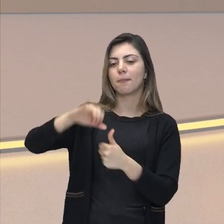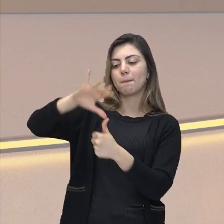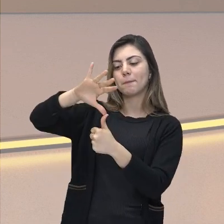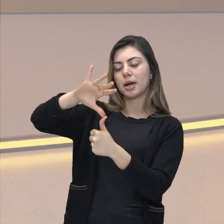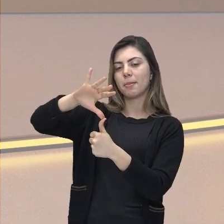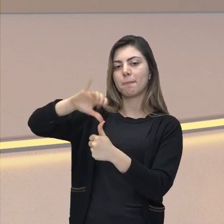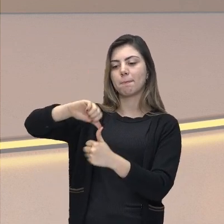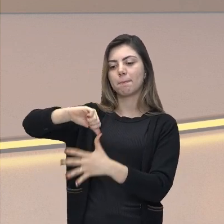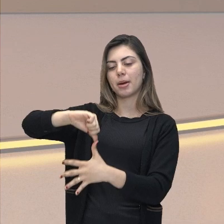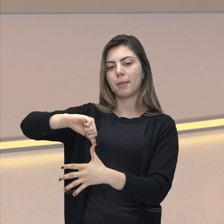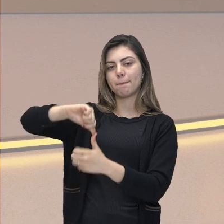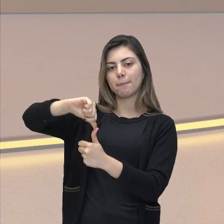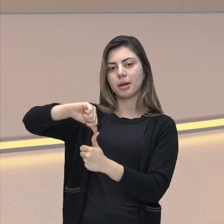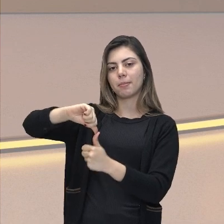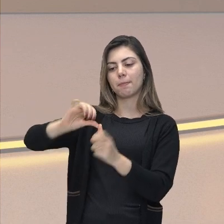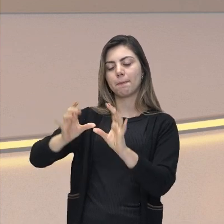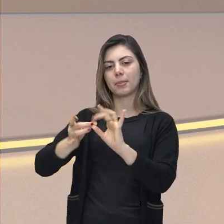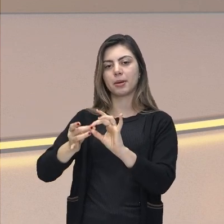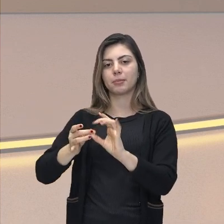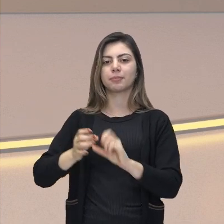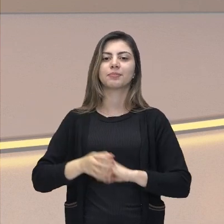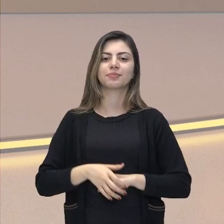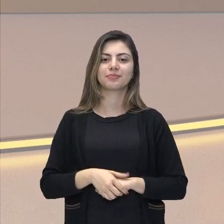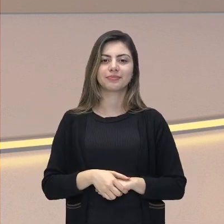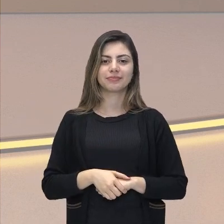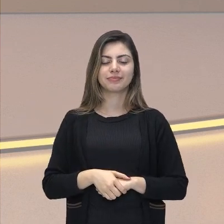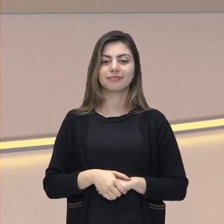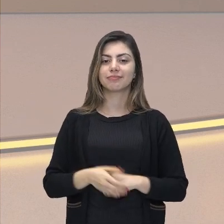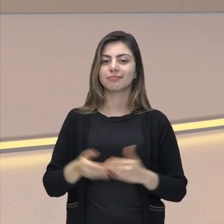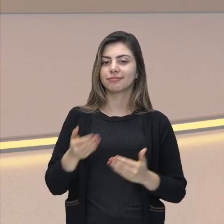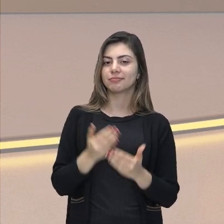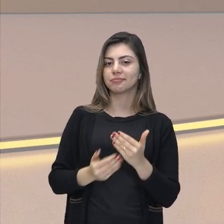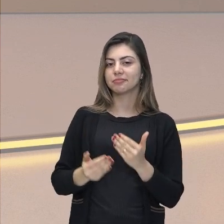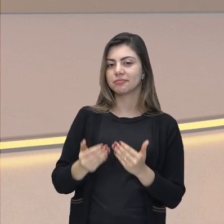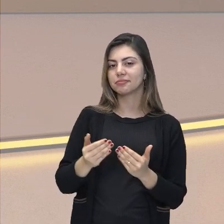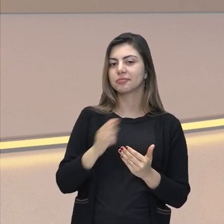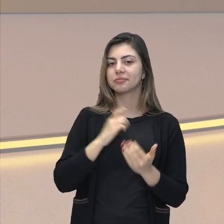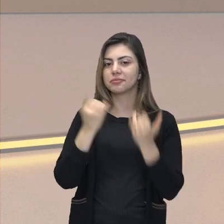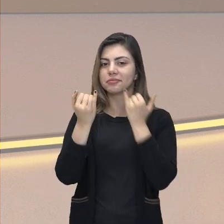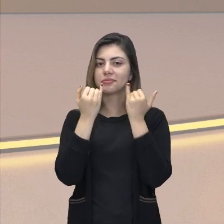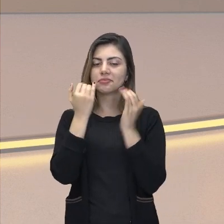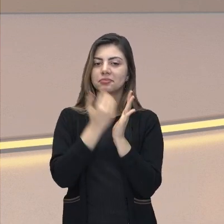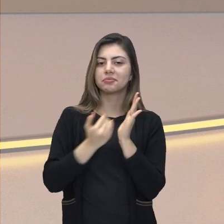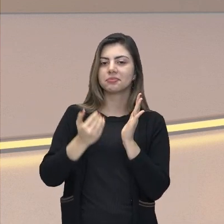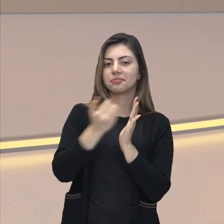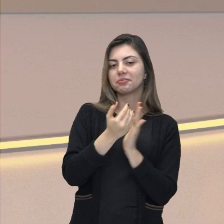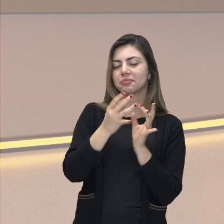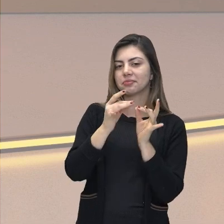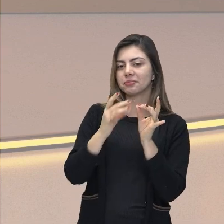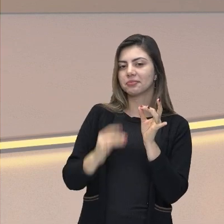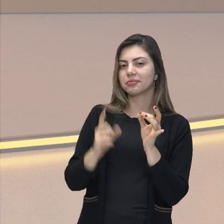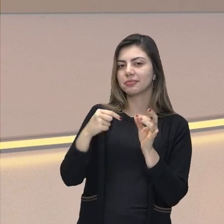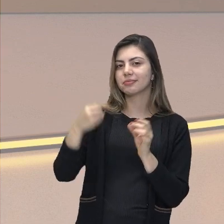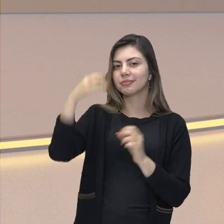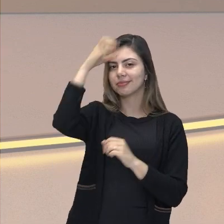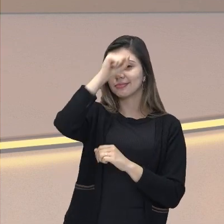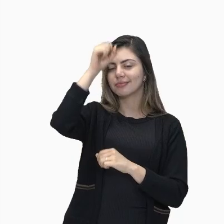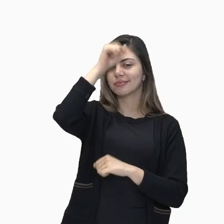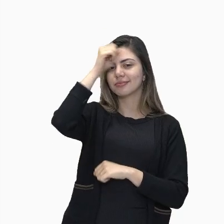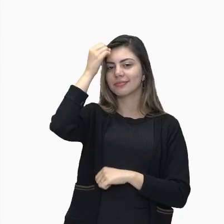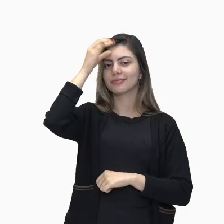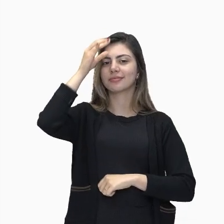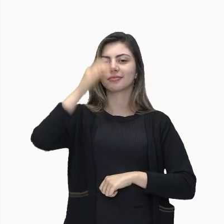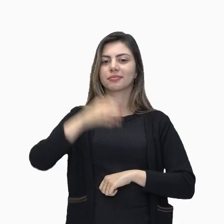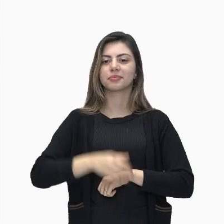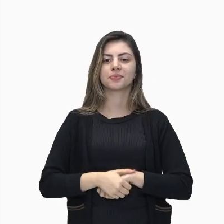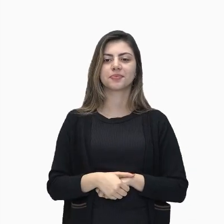bem maiores, ok? Vamos adiante aí com outros dados, então, para a gente ir cada vez mais se inteirando.